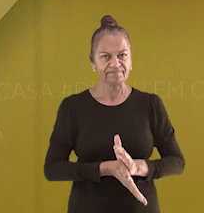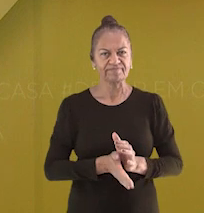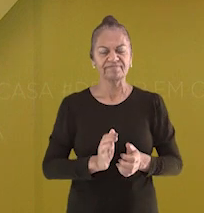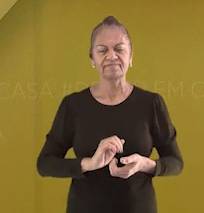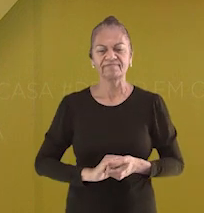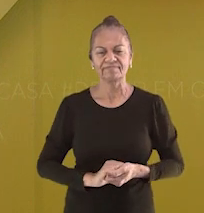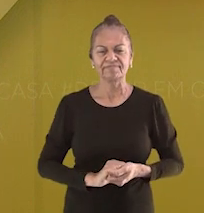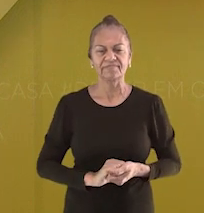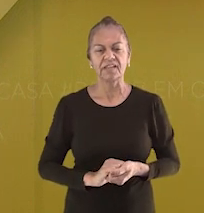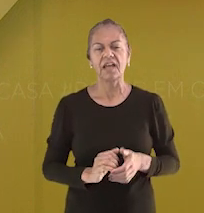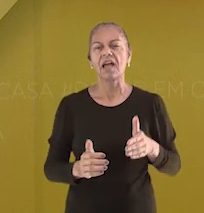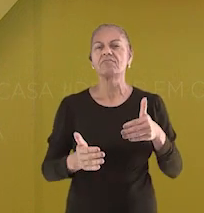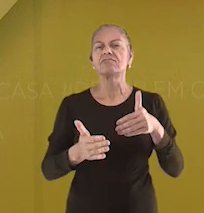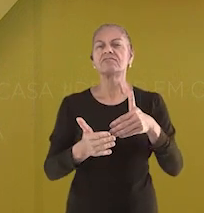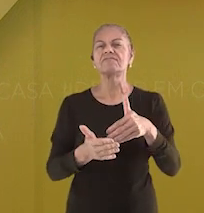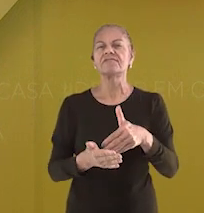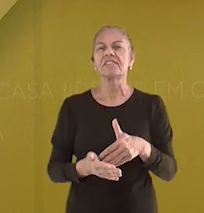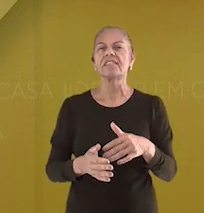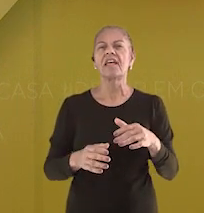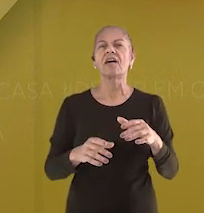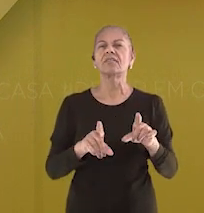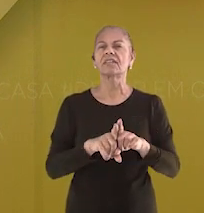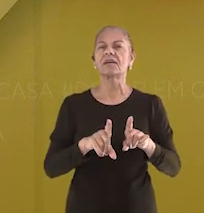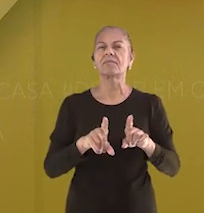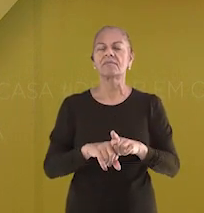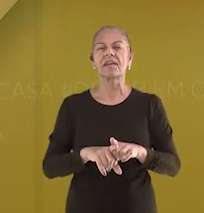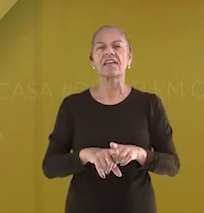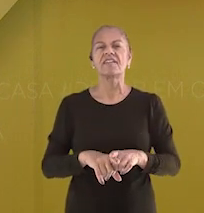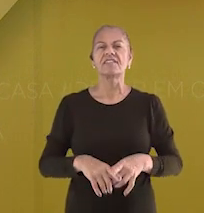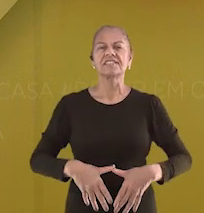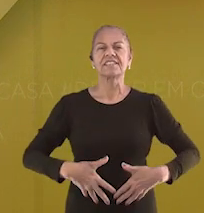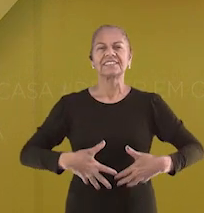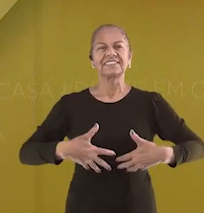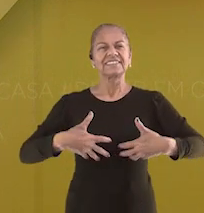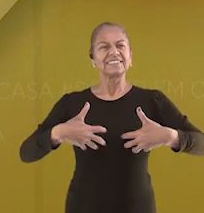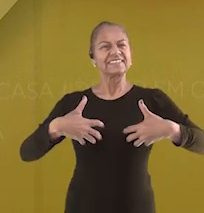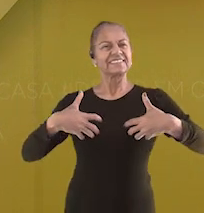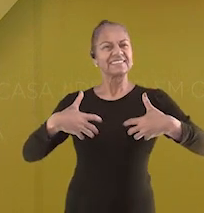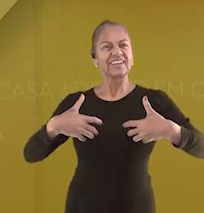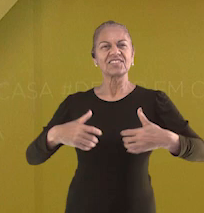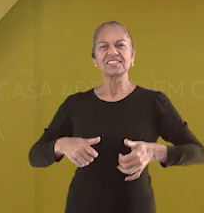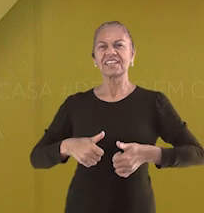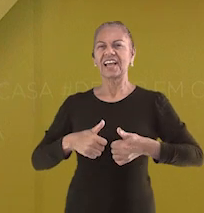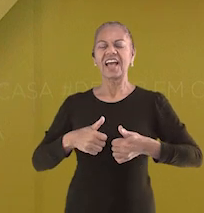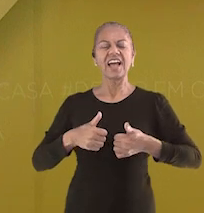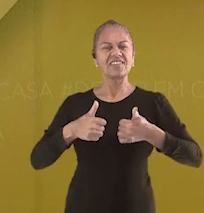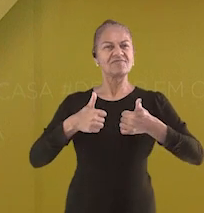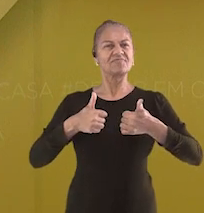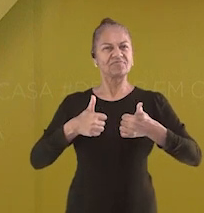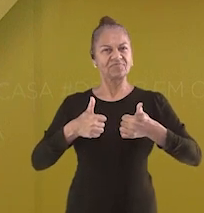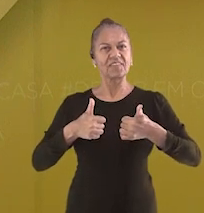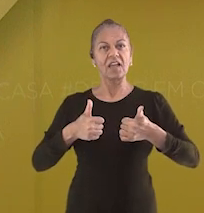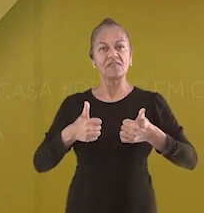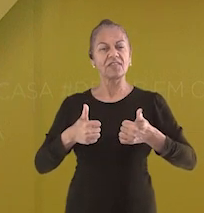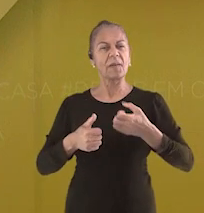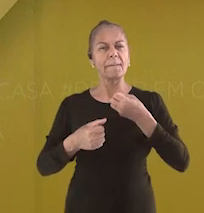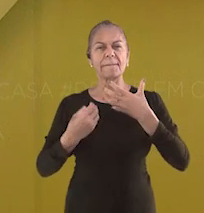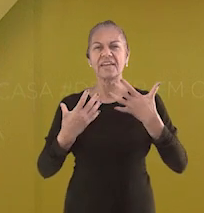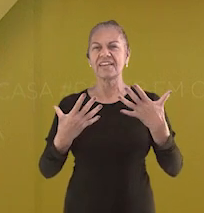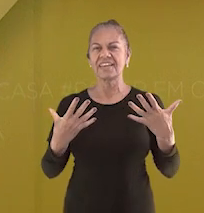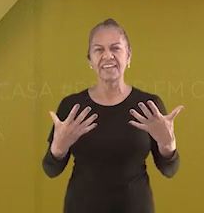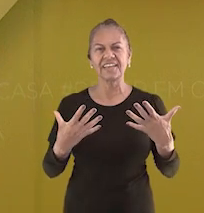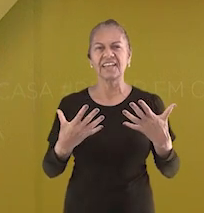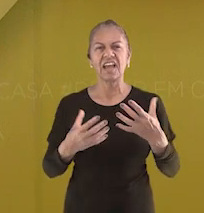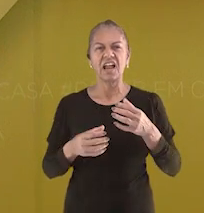melhora a autoestima. Isso, melhorando a autoestima, a gente melhora nosso humor e fica distante da